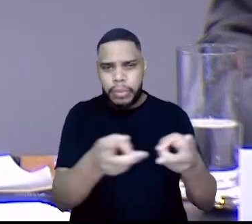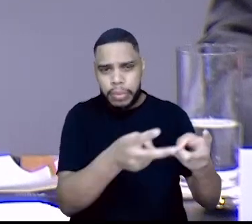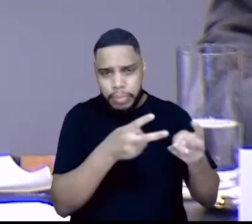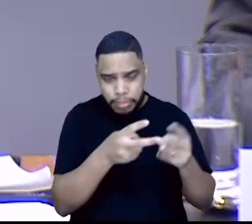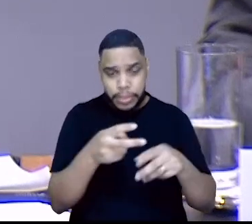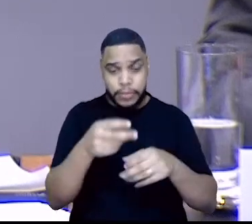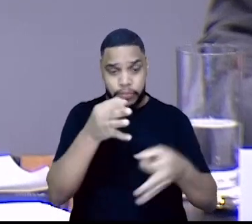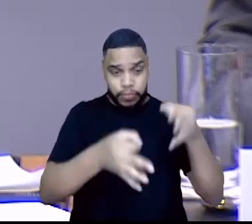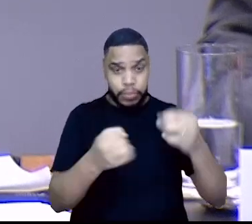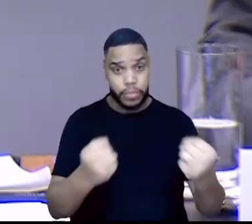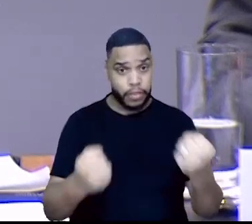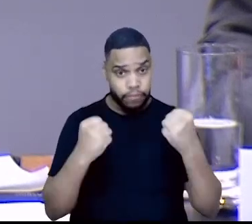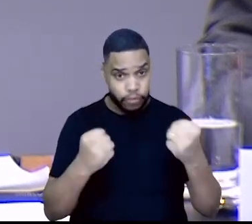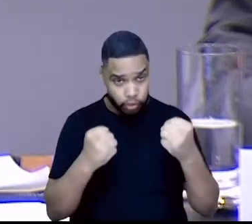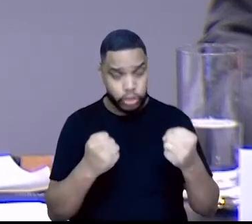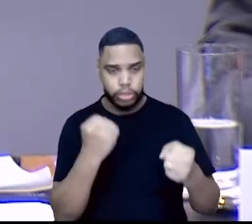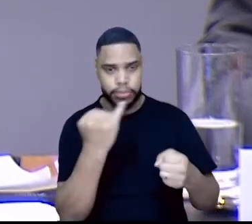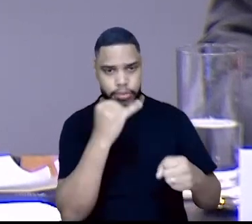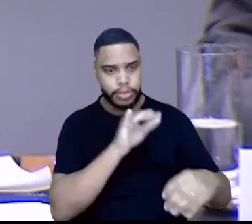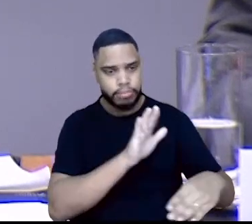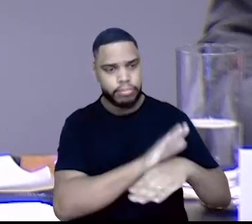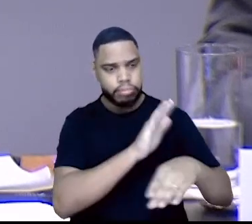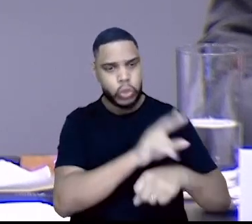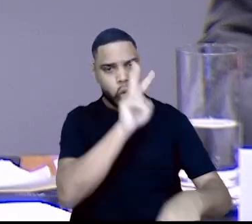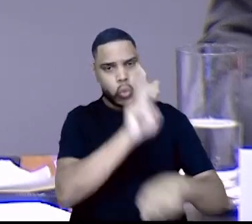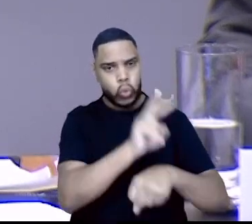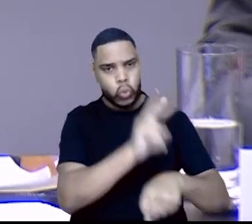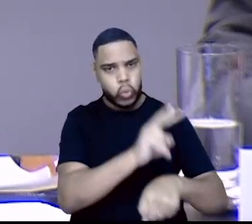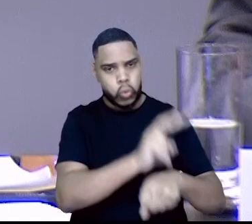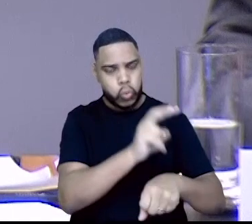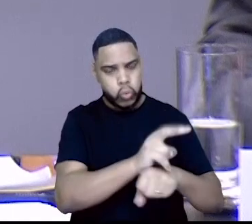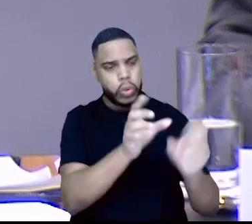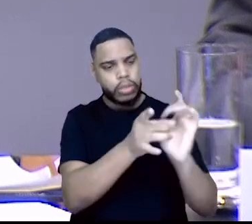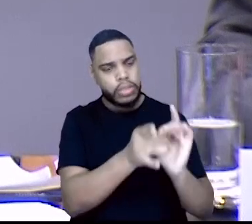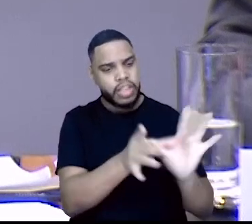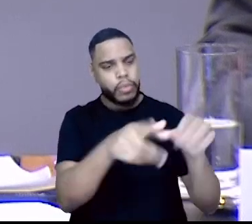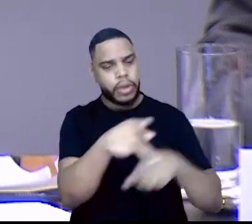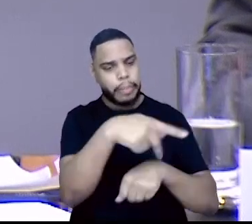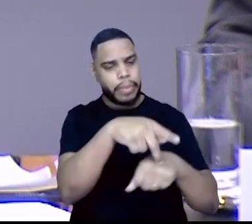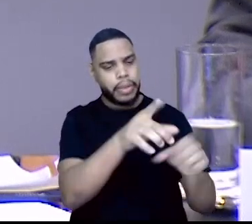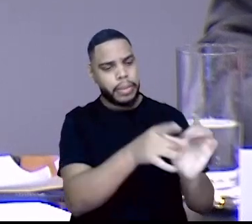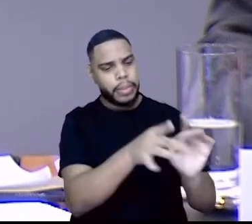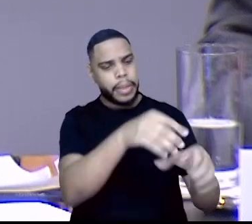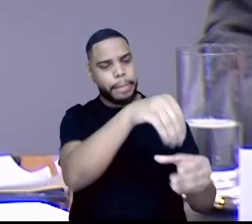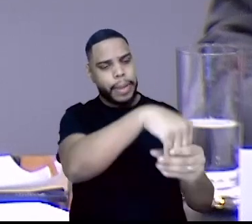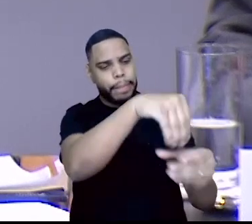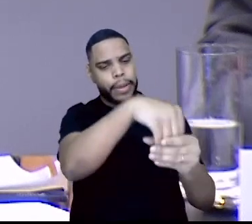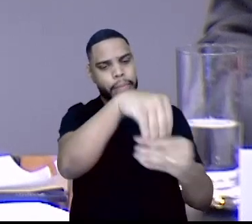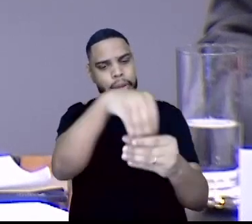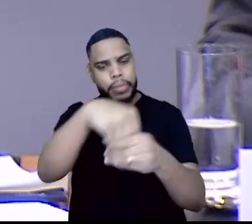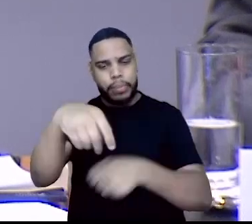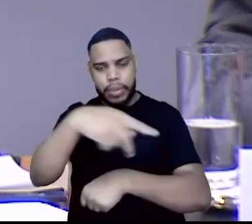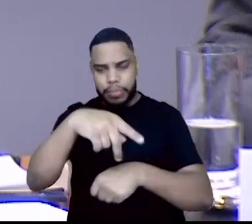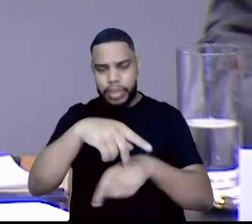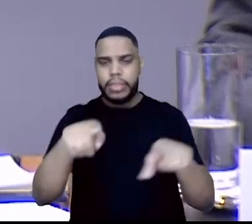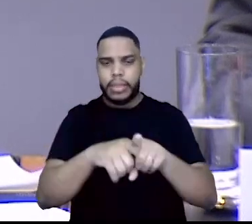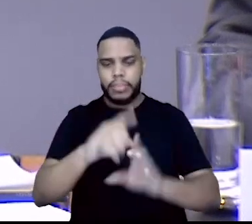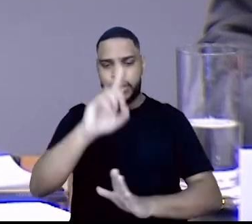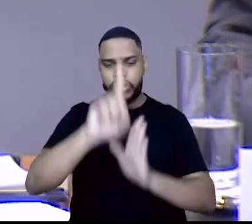era especialmente importante para a proteção da democracia e para a proteção dos direitos